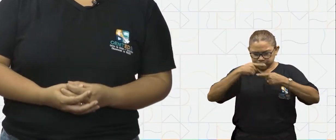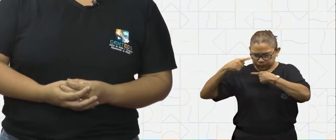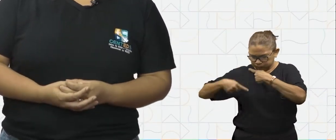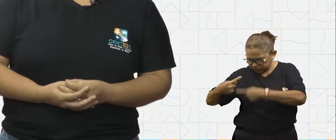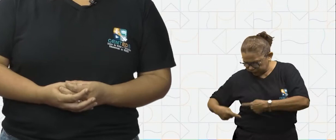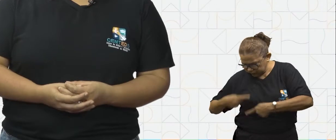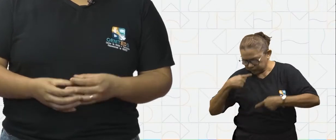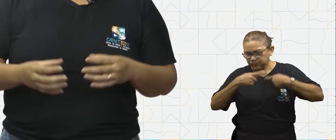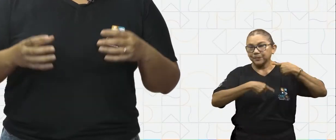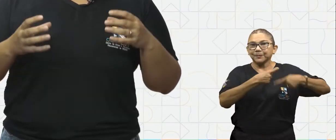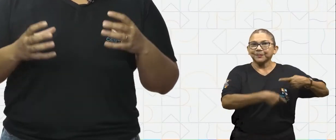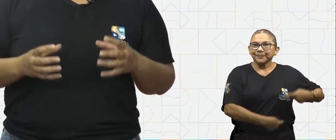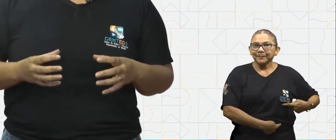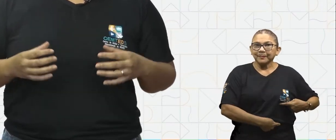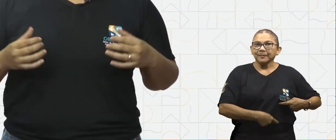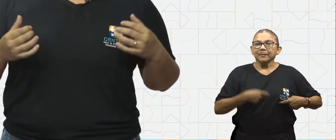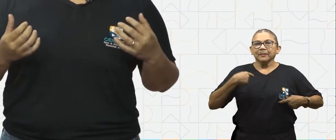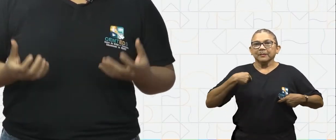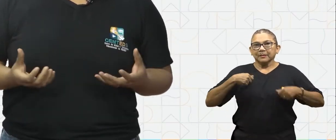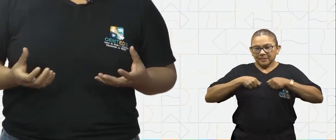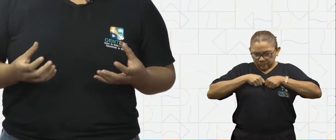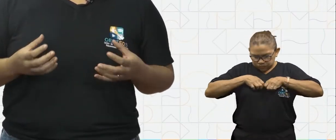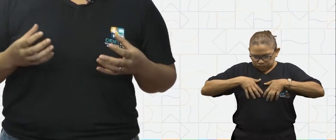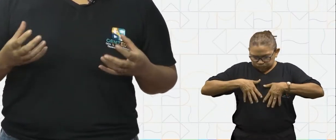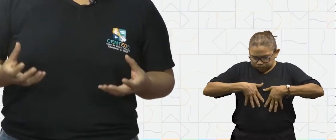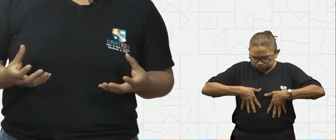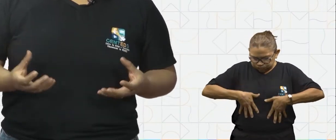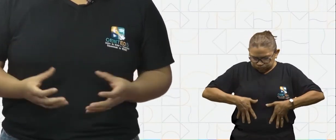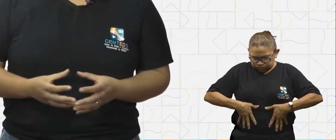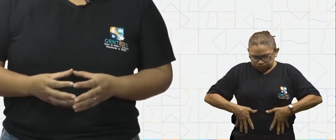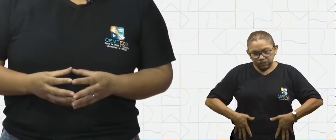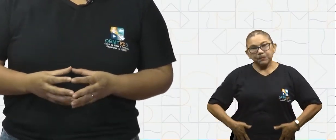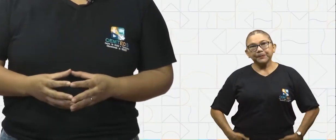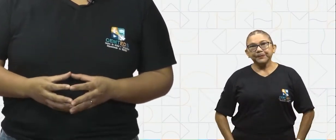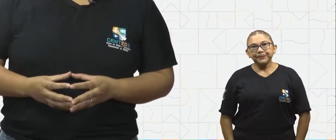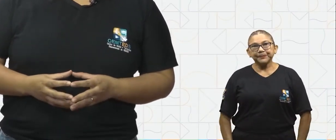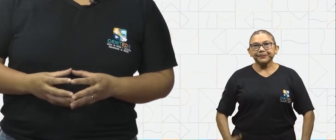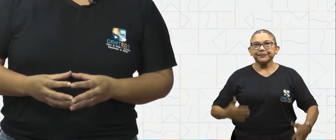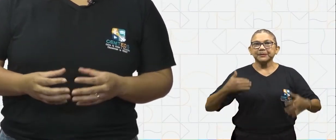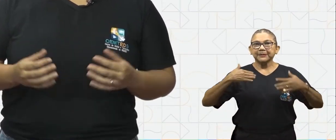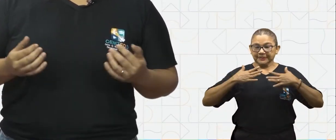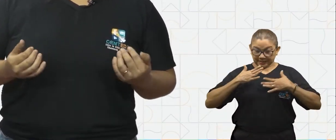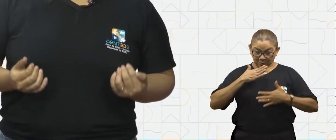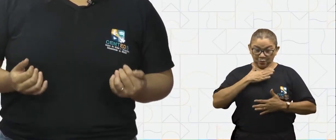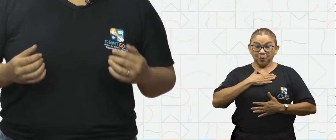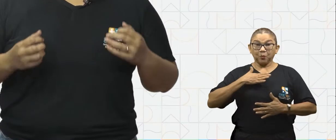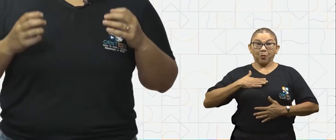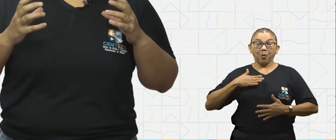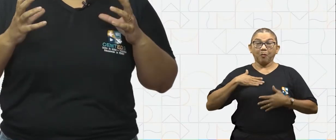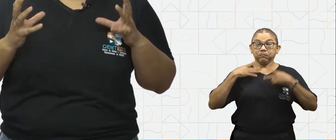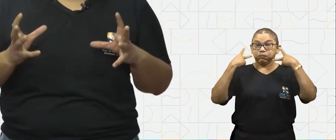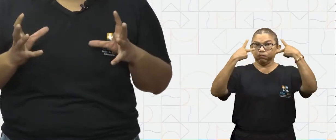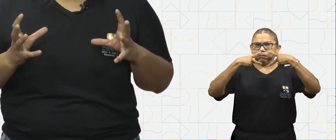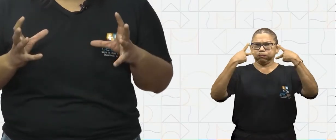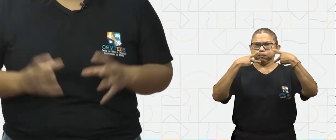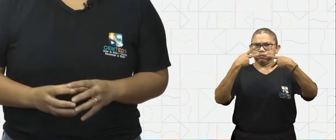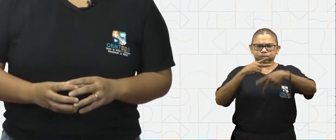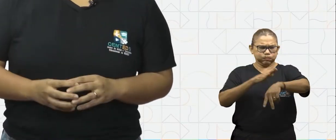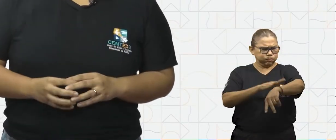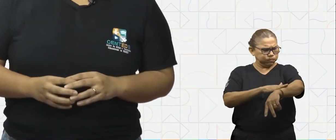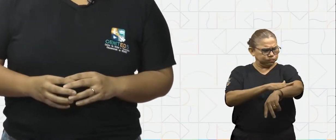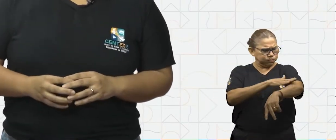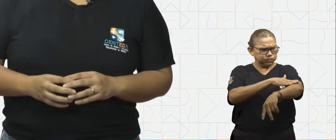para o corpo. Como o fluxo de sangue aumenta, algumas partes do nosso corpo ficam